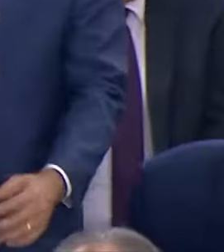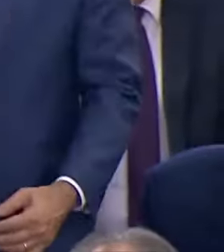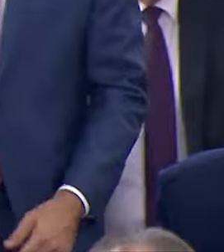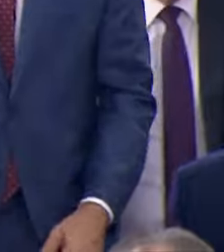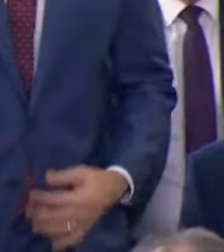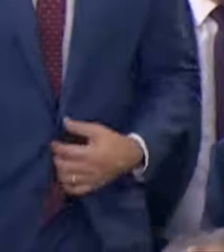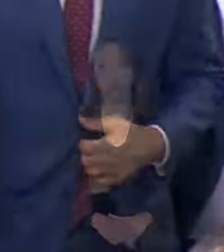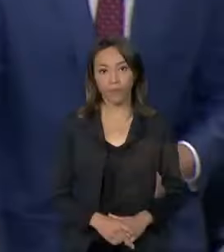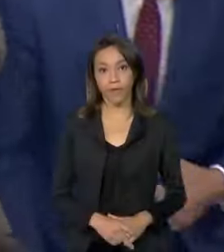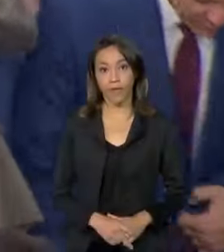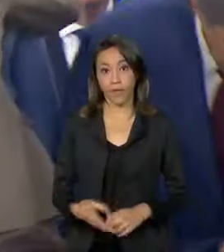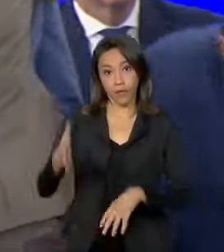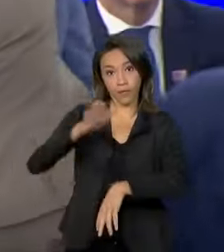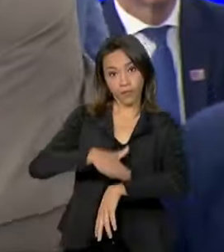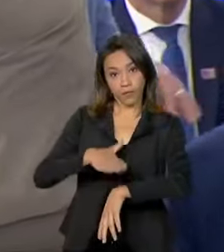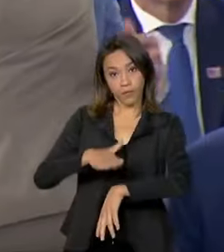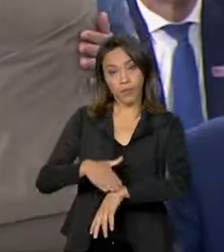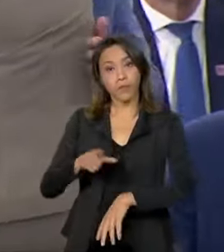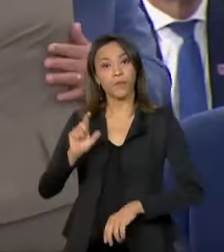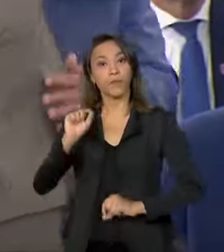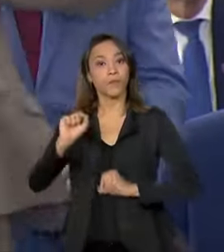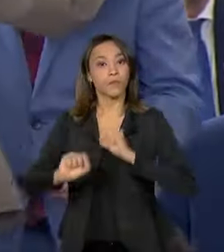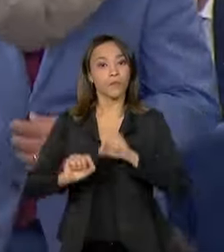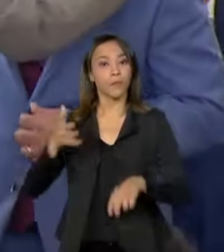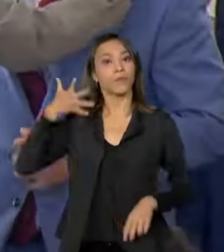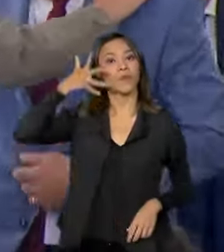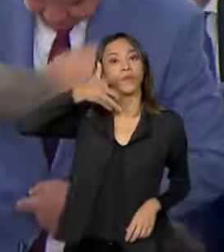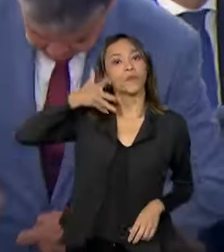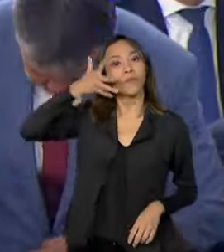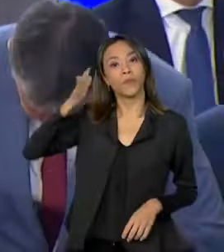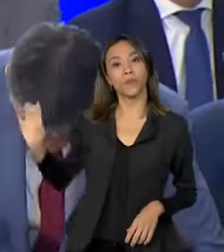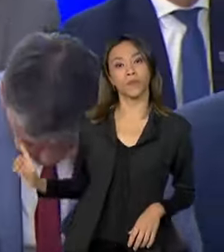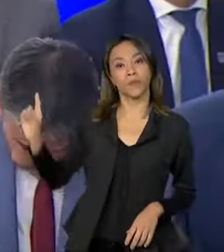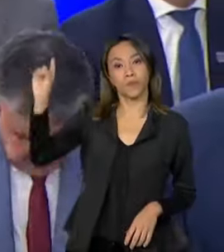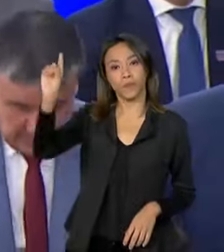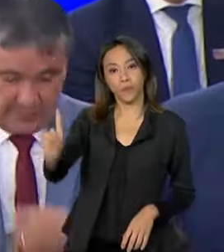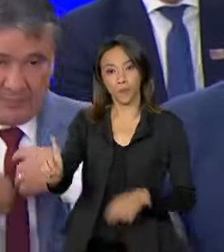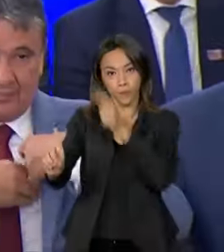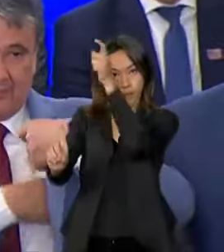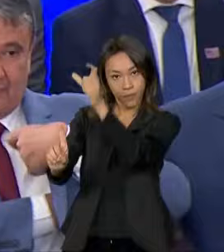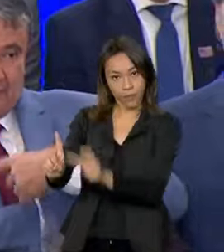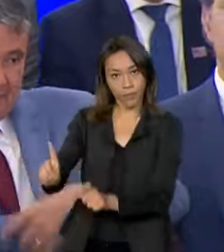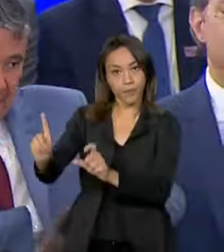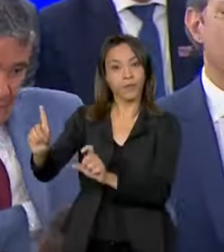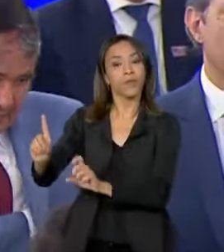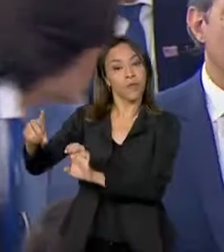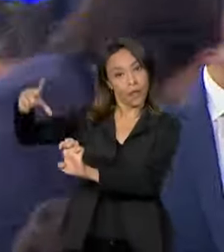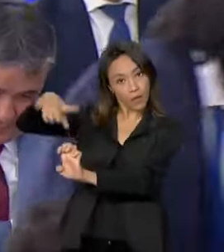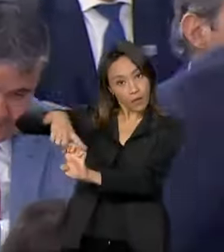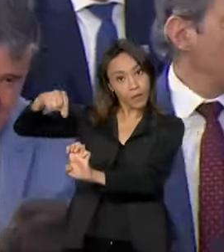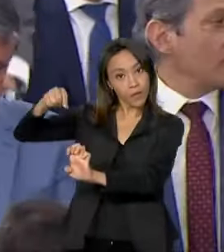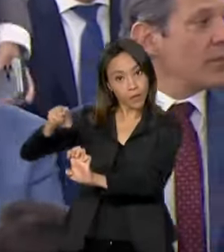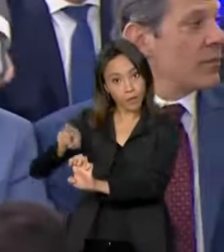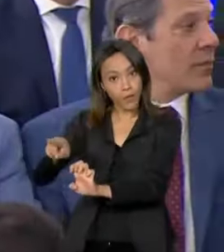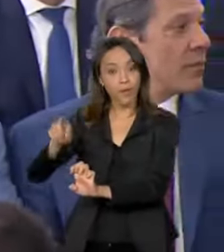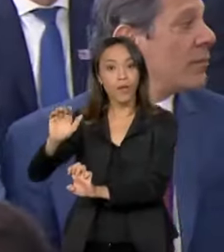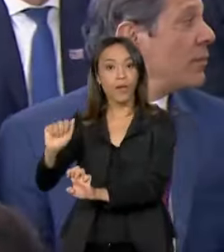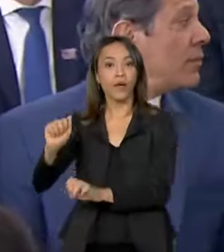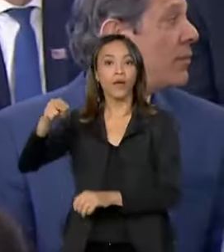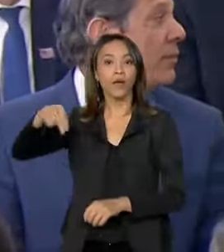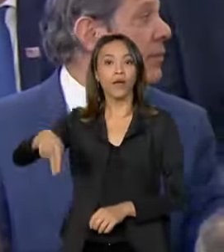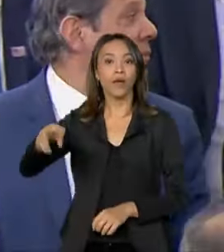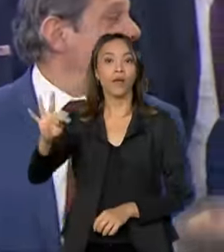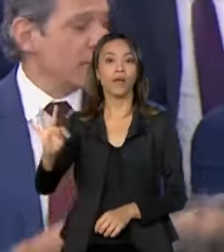Neste instante, fará uso da palavra a microempreendedora individual, MEI, Antônia Cleide dos